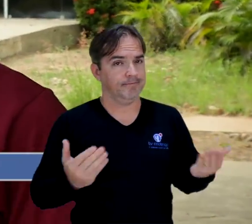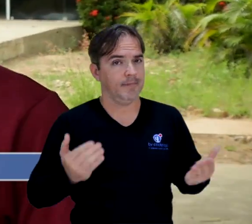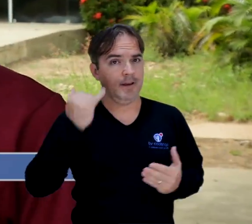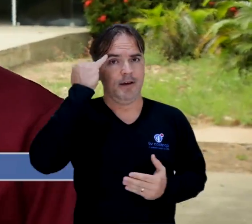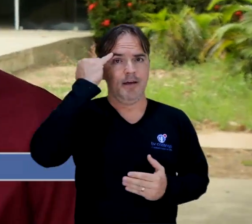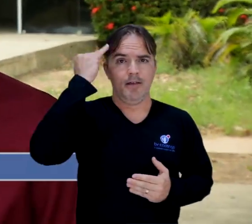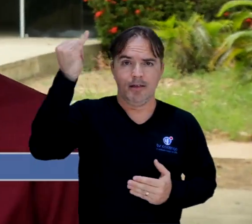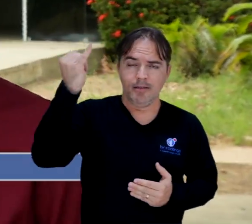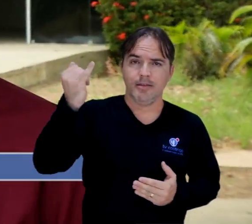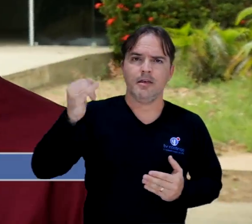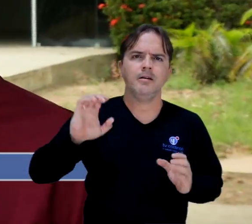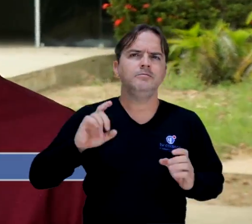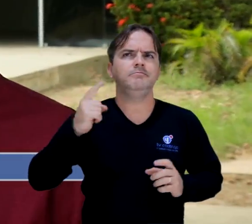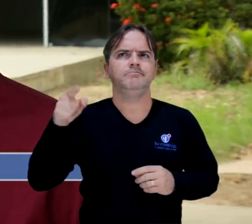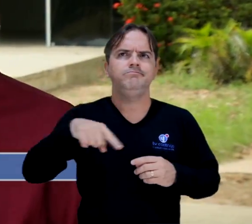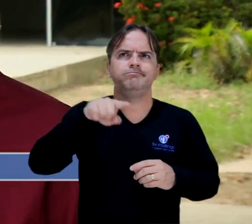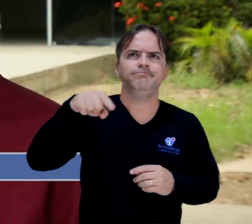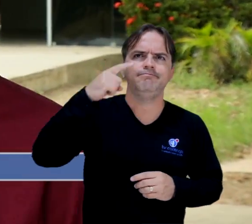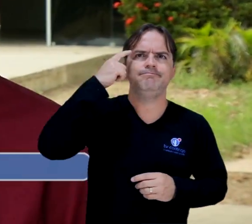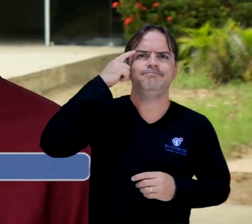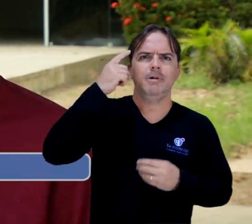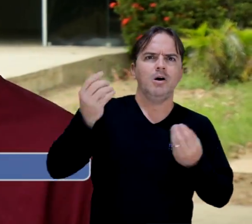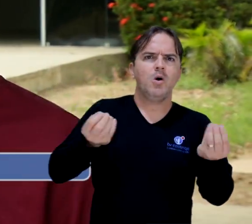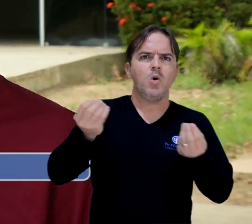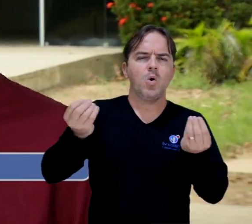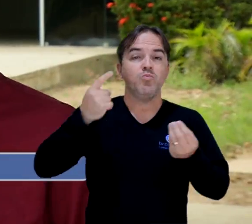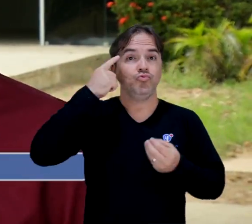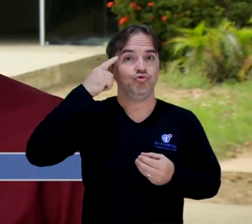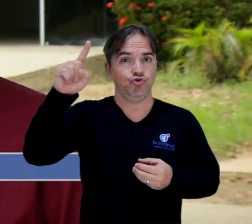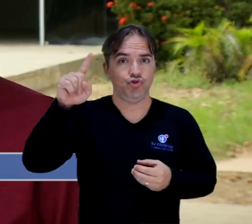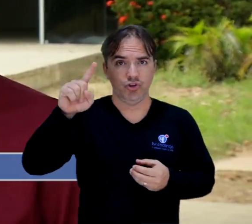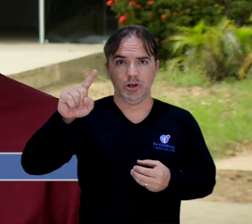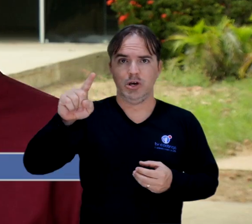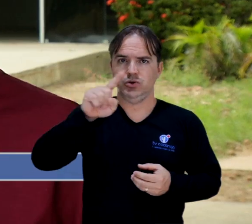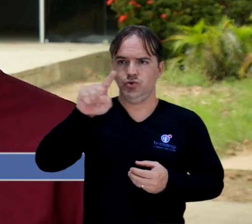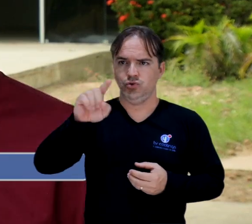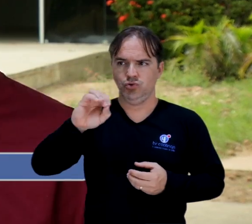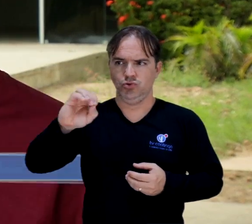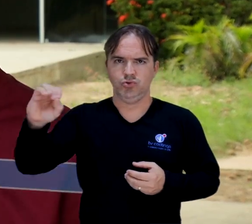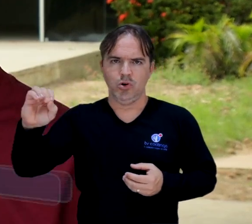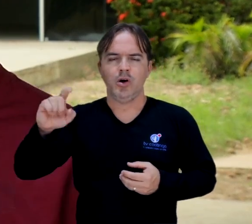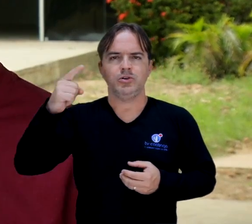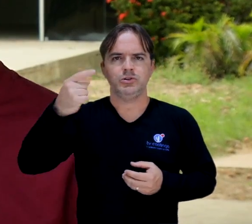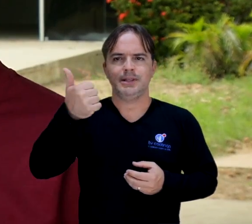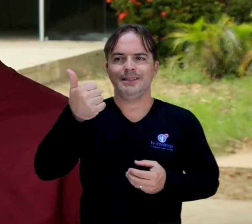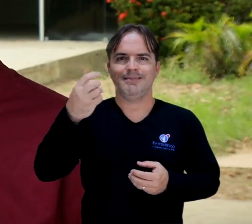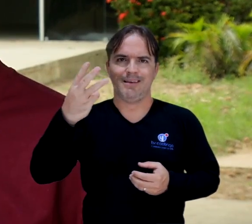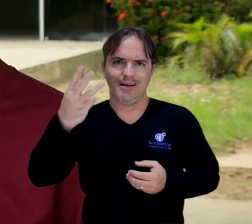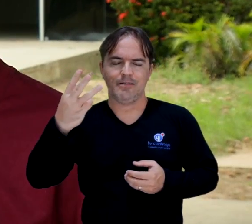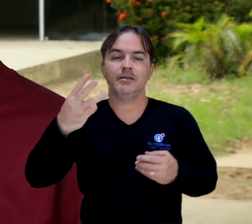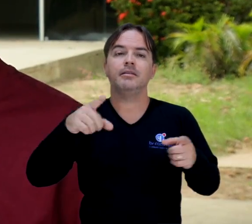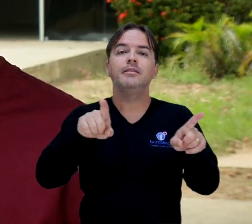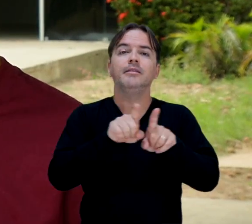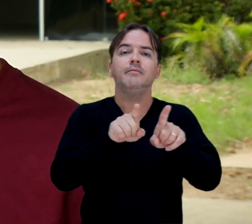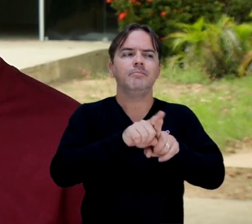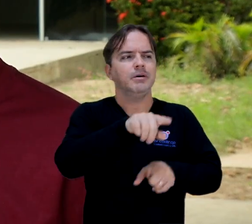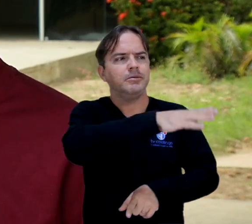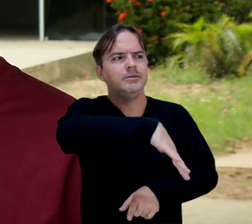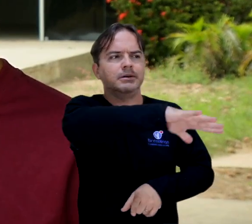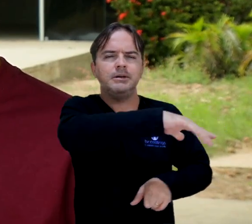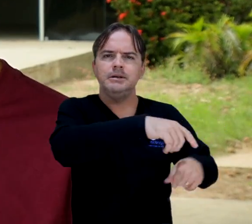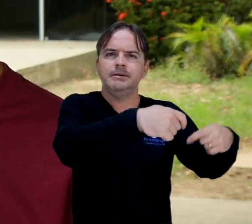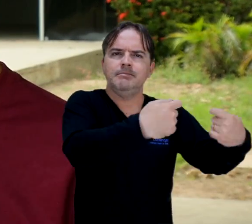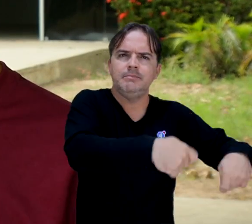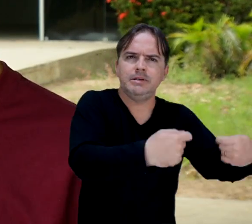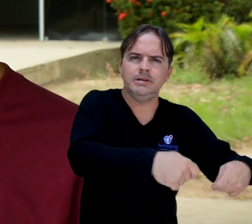ela surgiu basicamente juntando, né, a questão do Dia do Zootecnista, que é no dia 13, com a questão da necessidade da gente